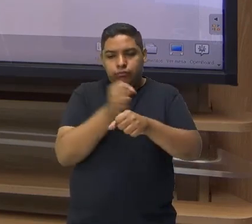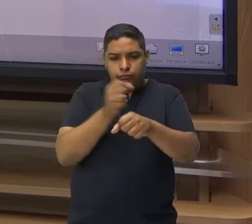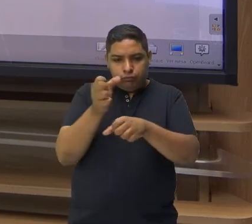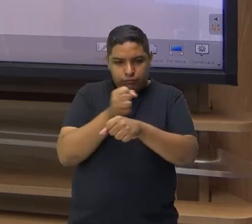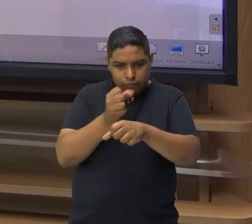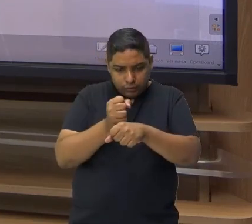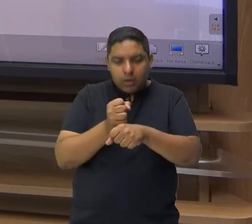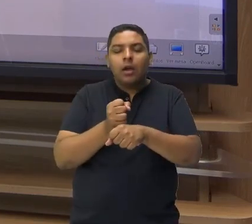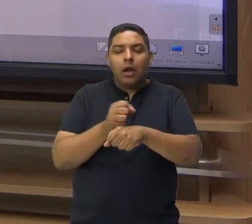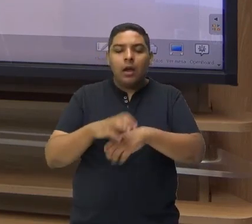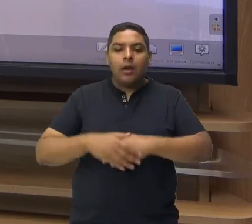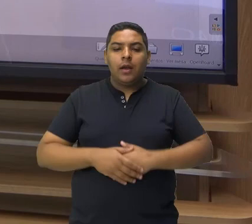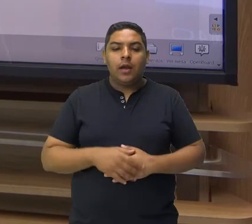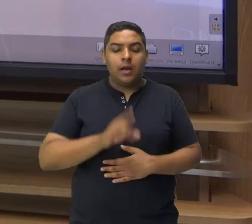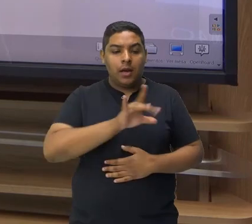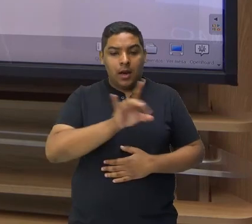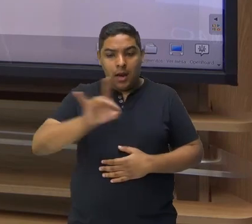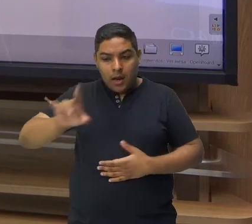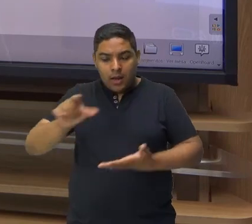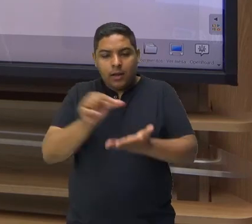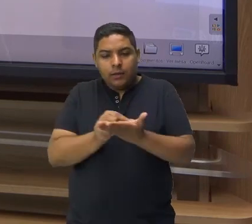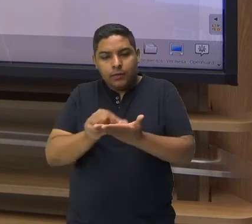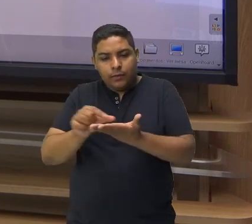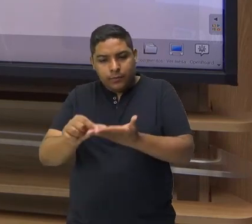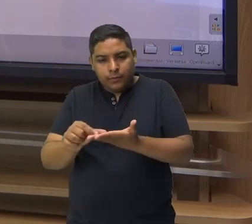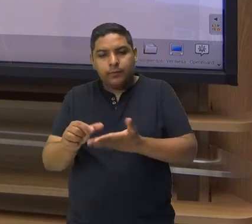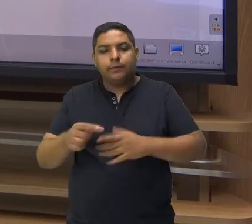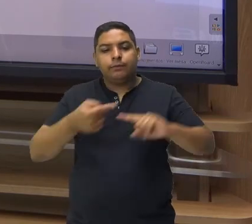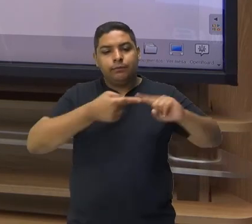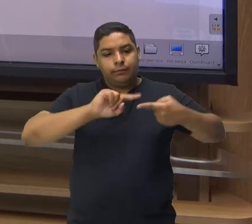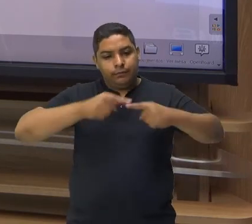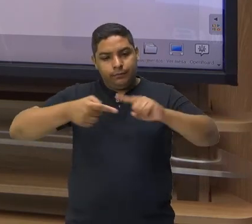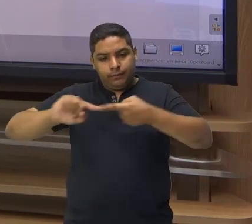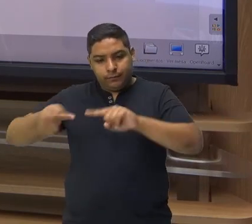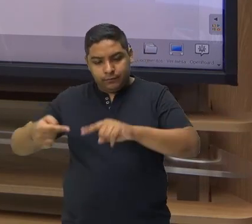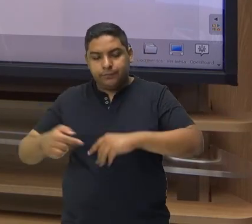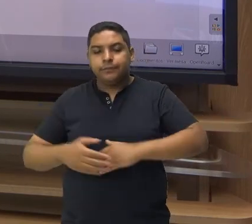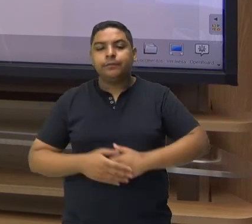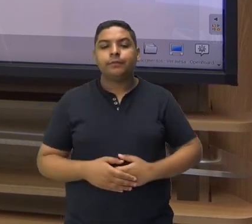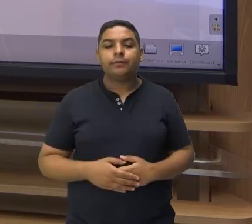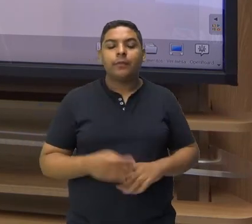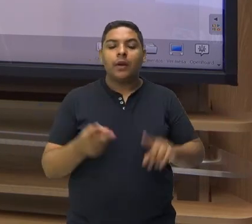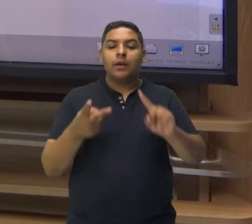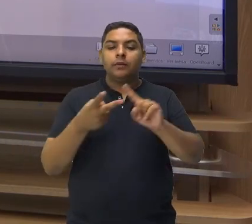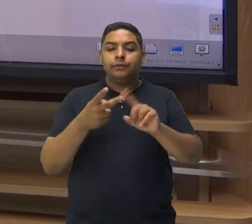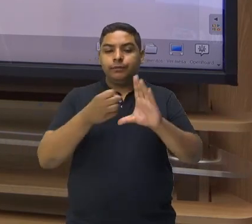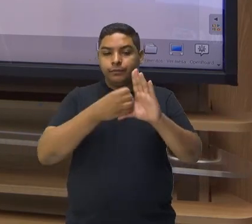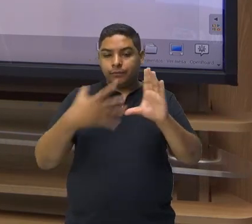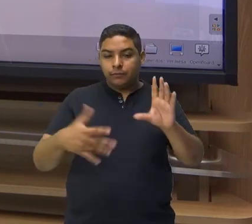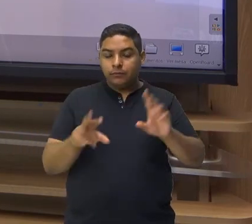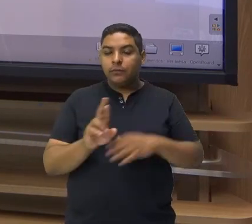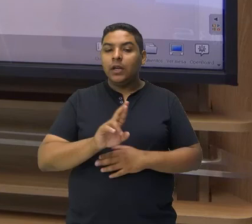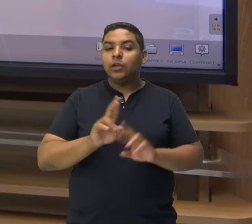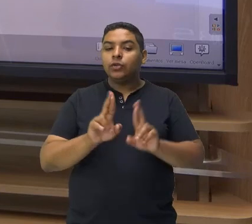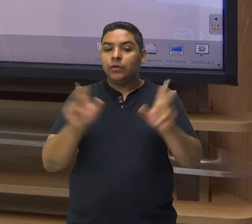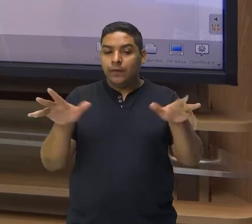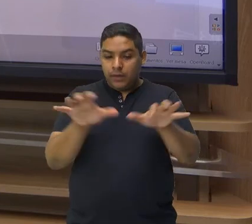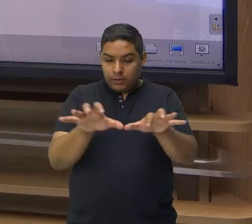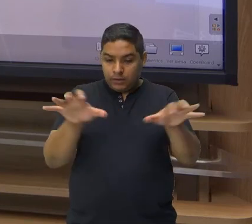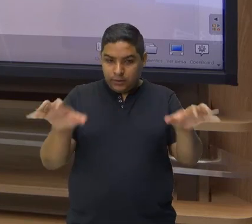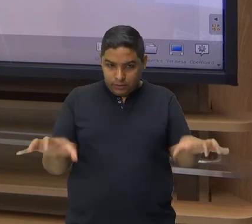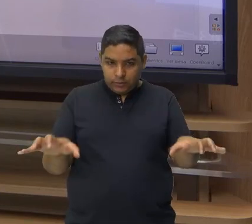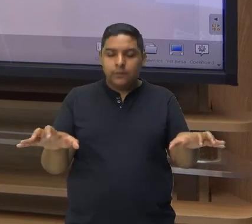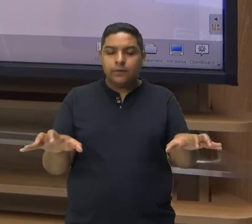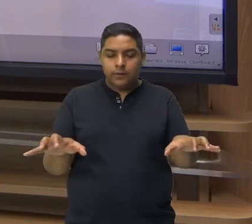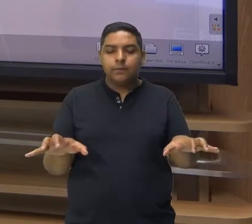cada capacitor dessa associação em série, beleza? Em série. Segunda característica, a diferença de potencial se divide entre